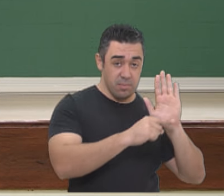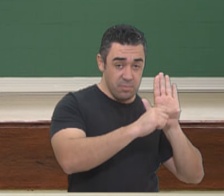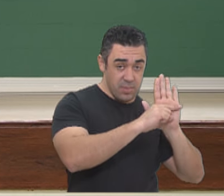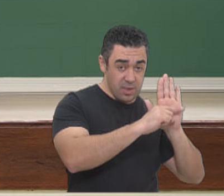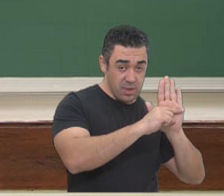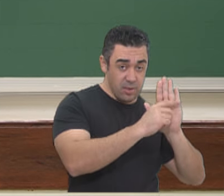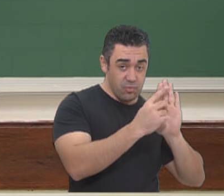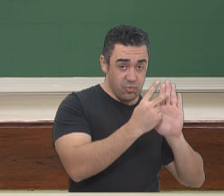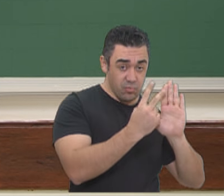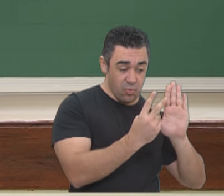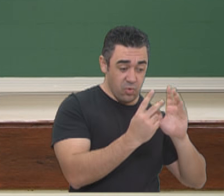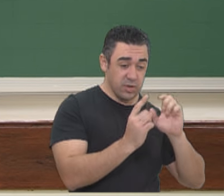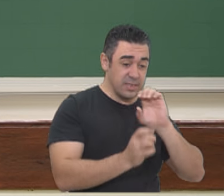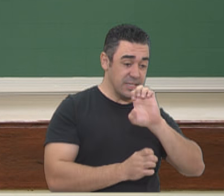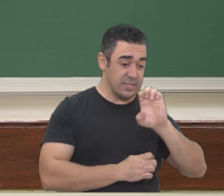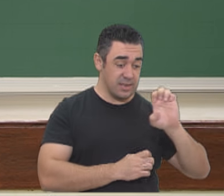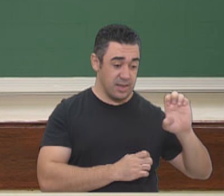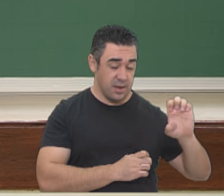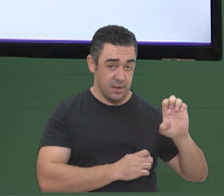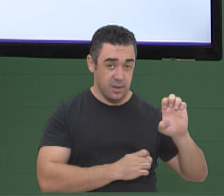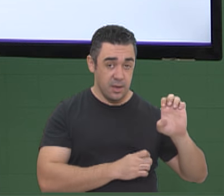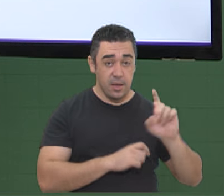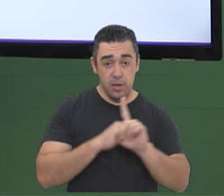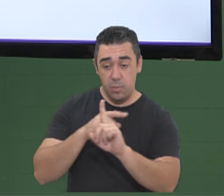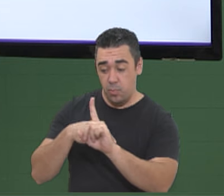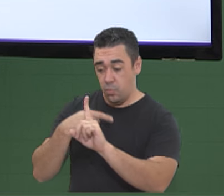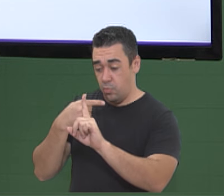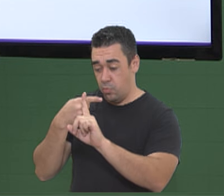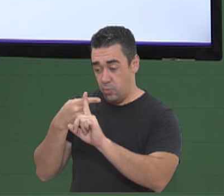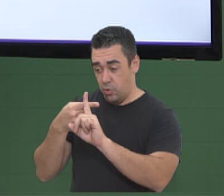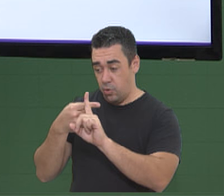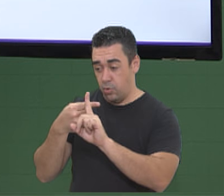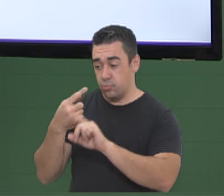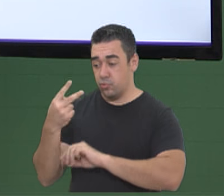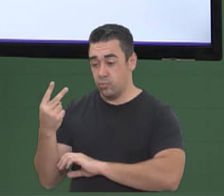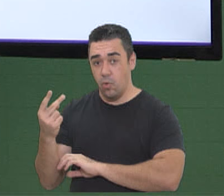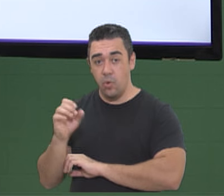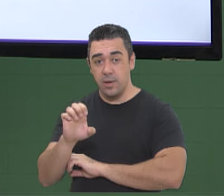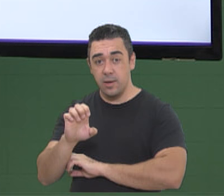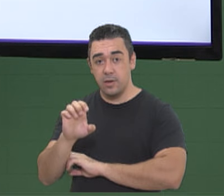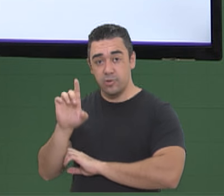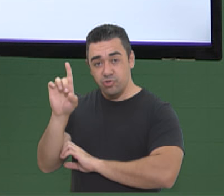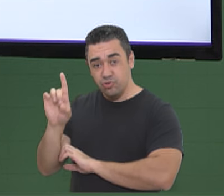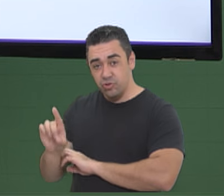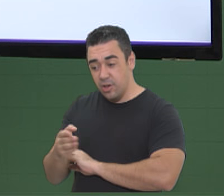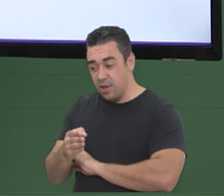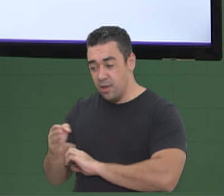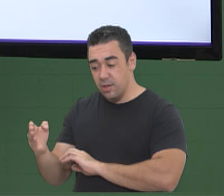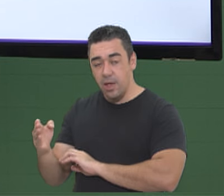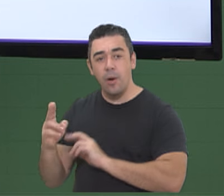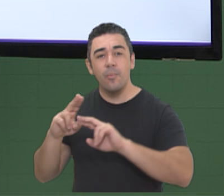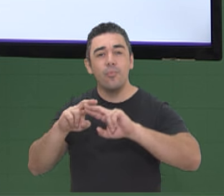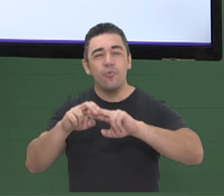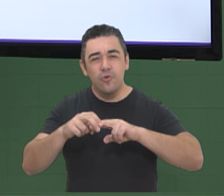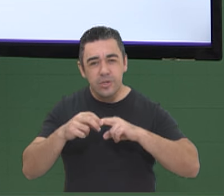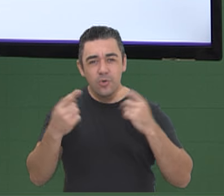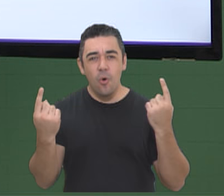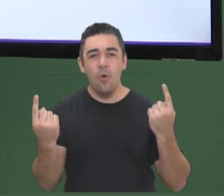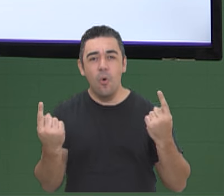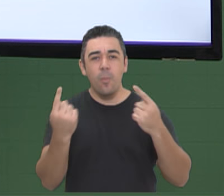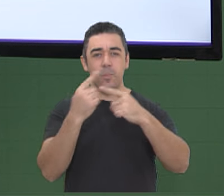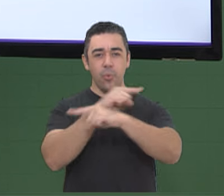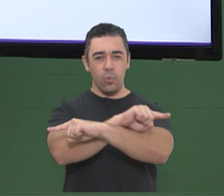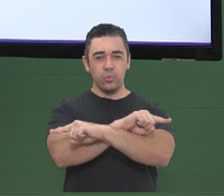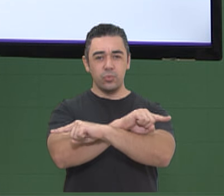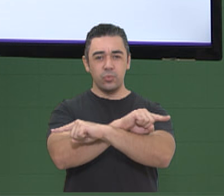posição direita. Ou seja, eles estão em posições opostas. Por isso que é número oposto ou